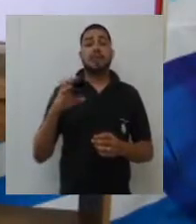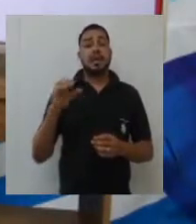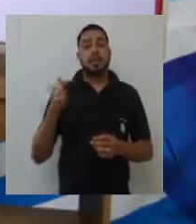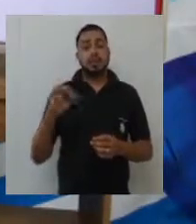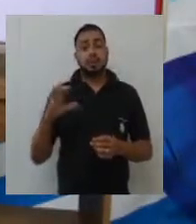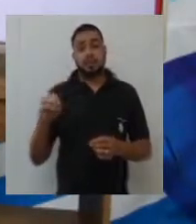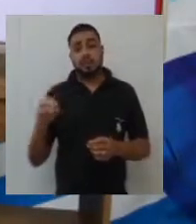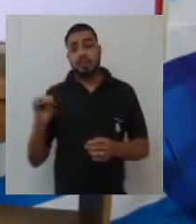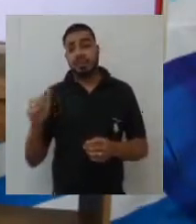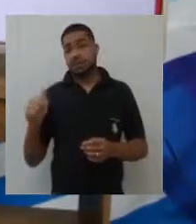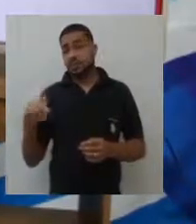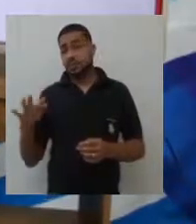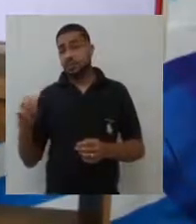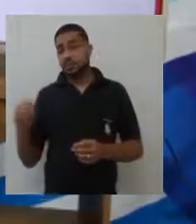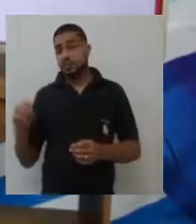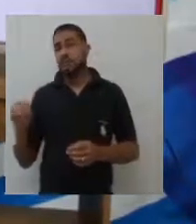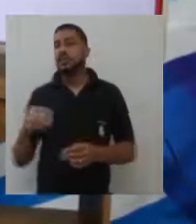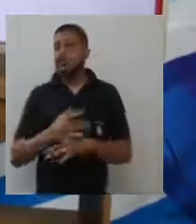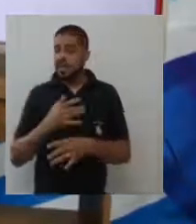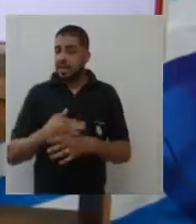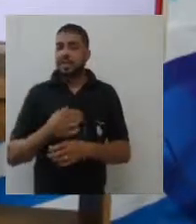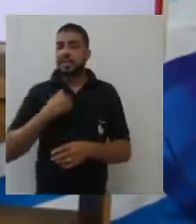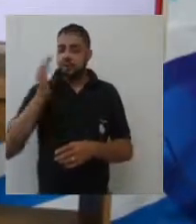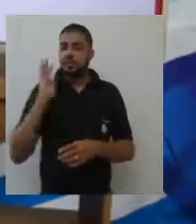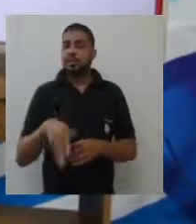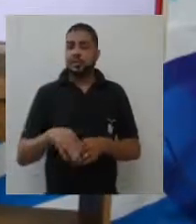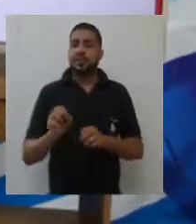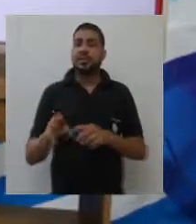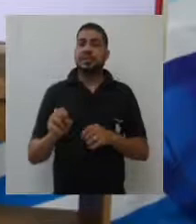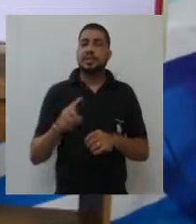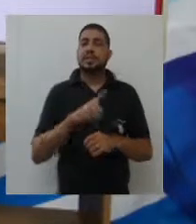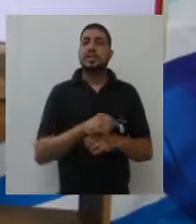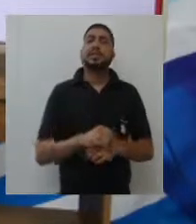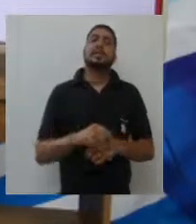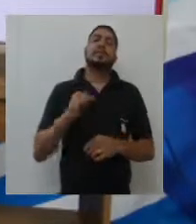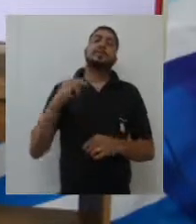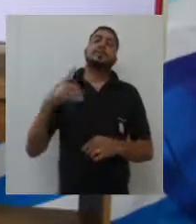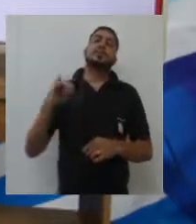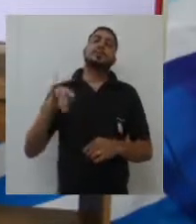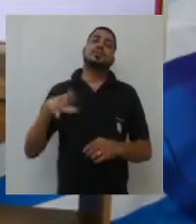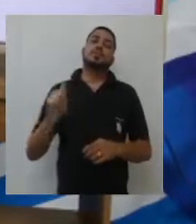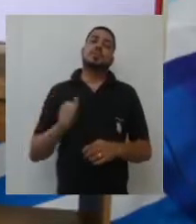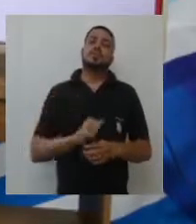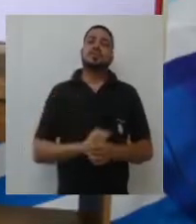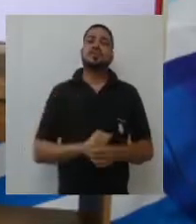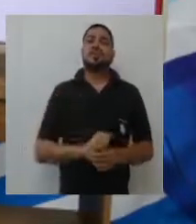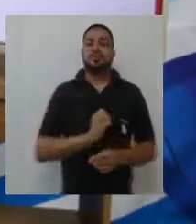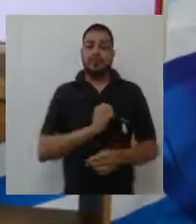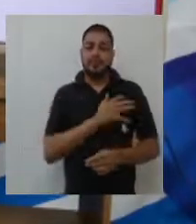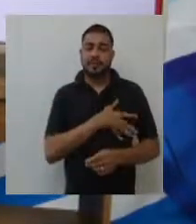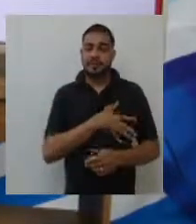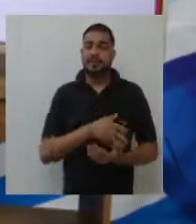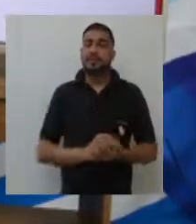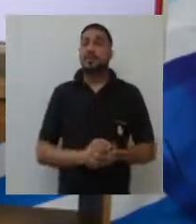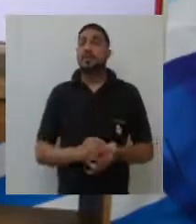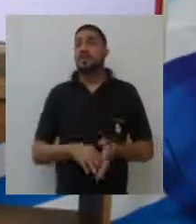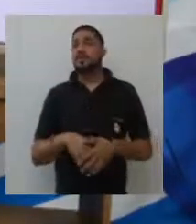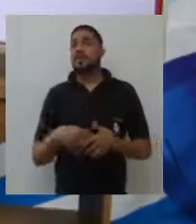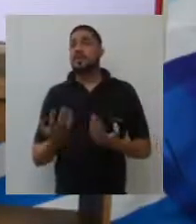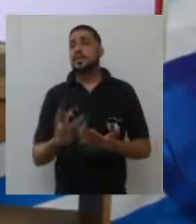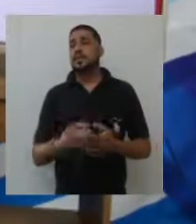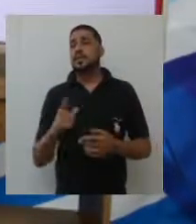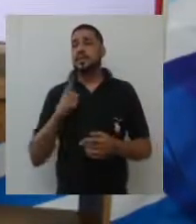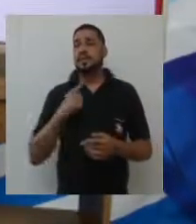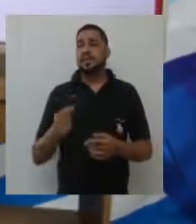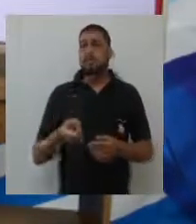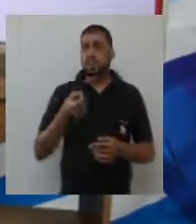cidade maravilhosa. Eu já lecionei lá no Ipojuca, no Instituto Federal de Ipojuca, tá? Então vamos lá. Comprimido